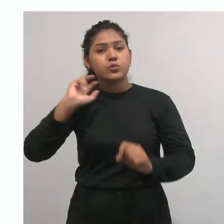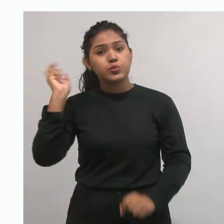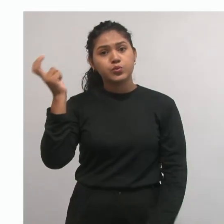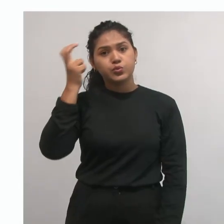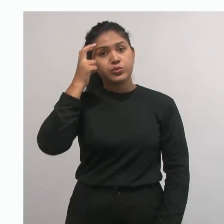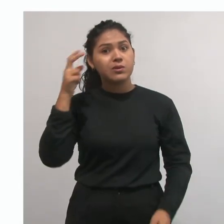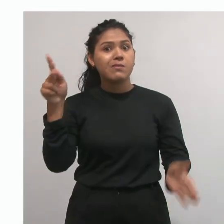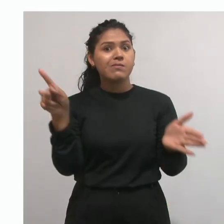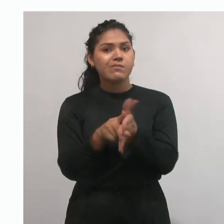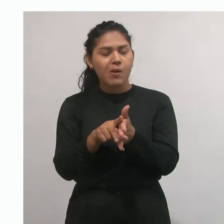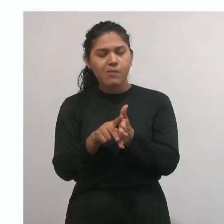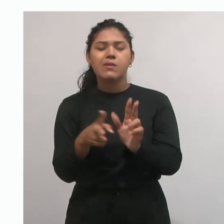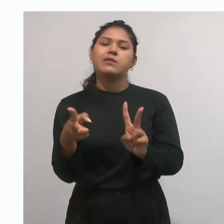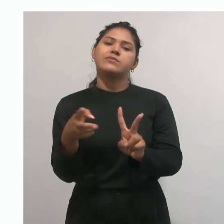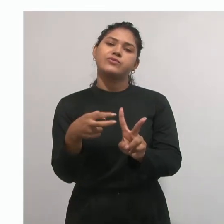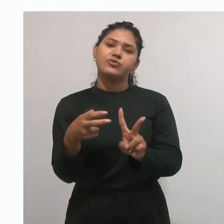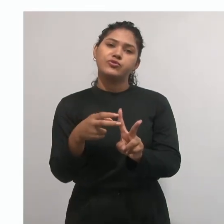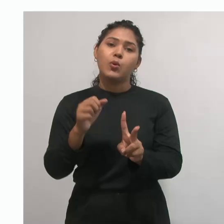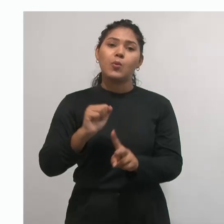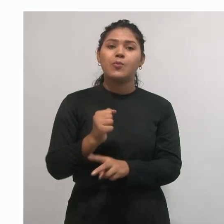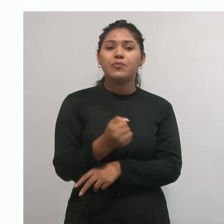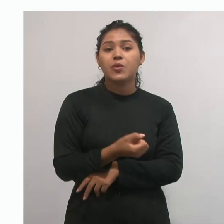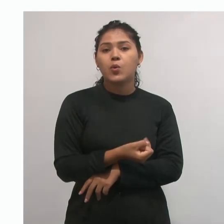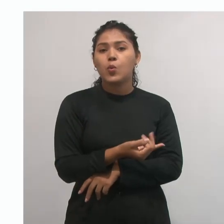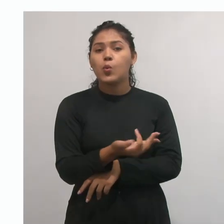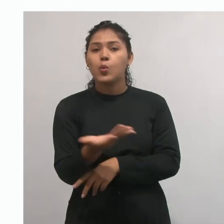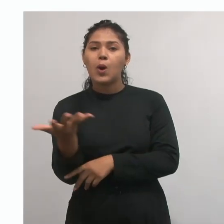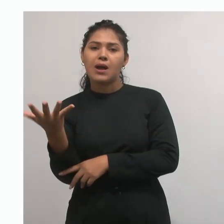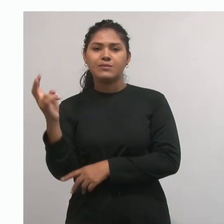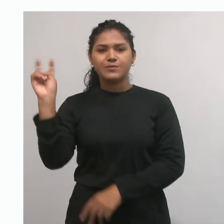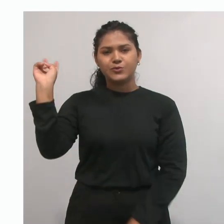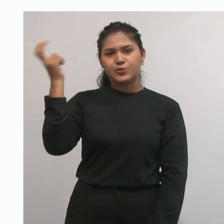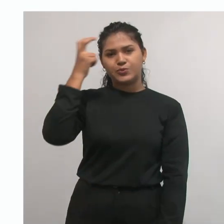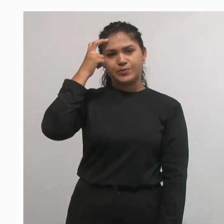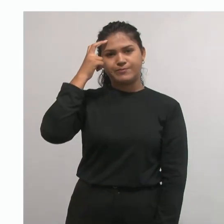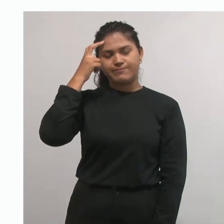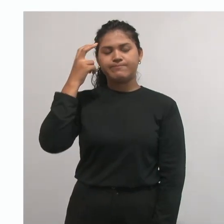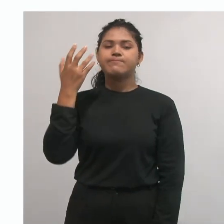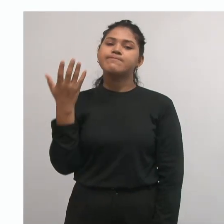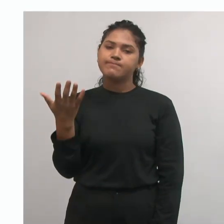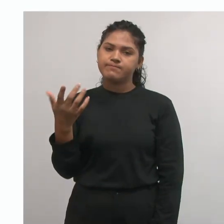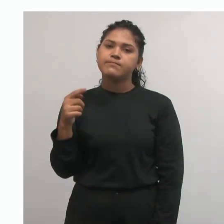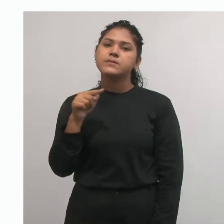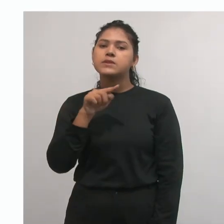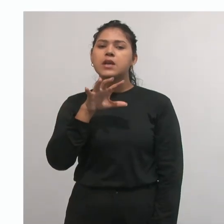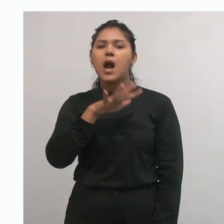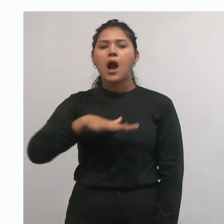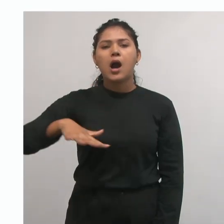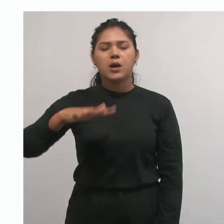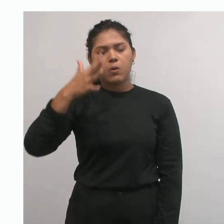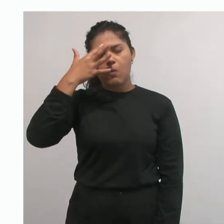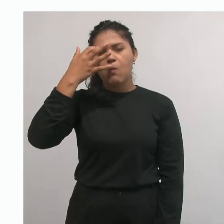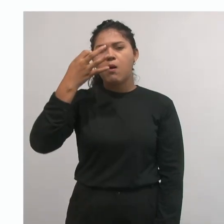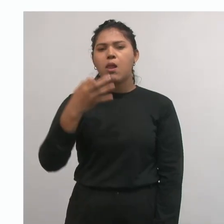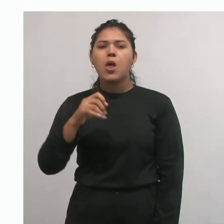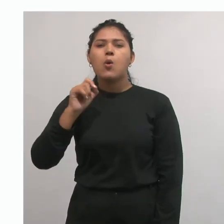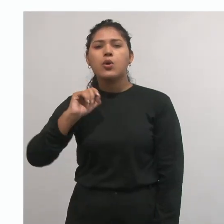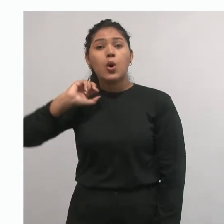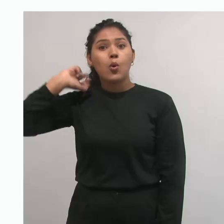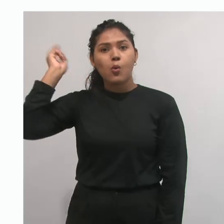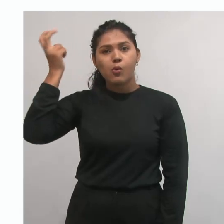à cultura indígena ou às culturas indígenas. Então, nesse sentido, é primordial a gente pensar